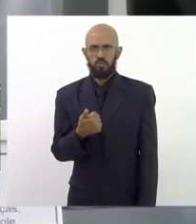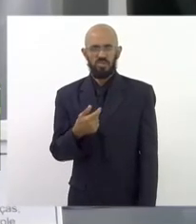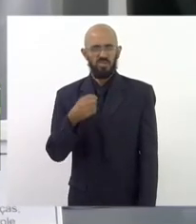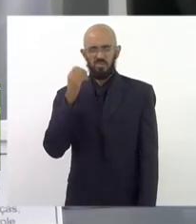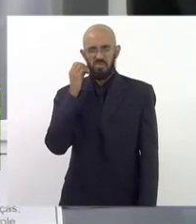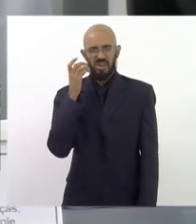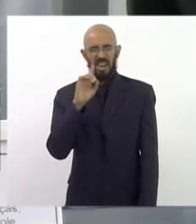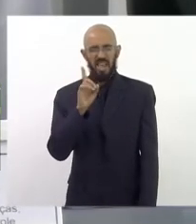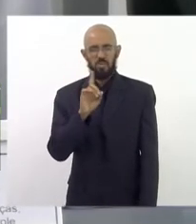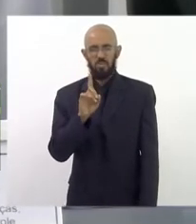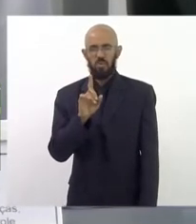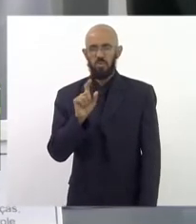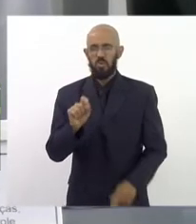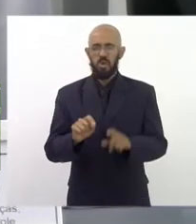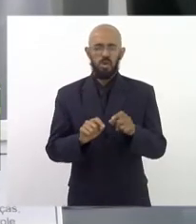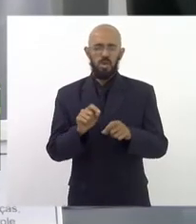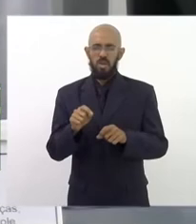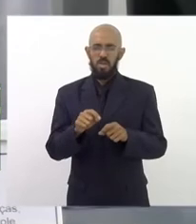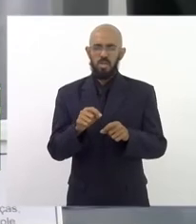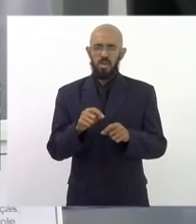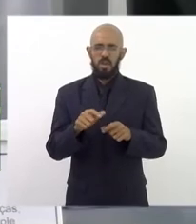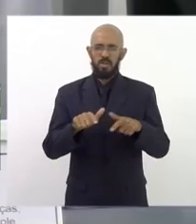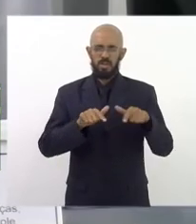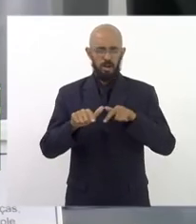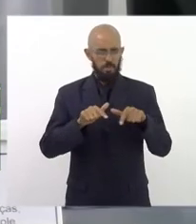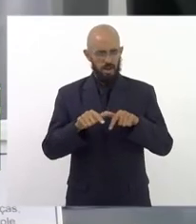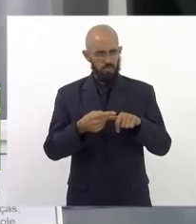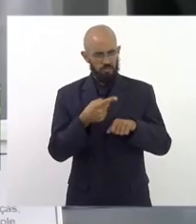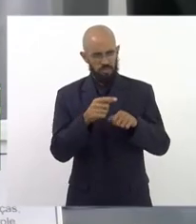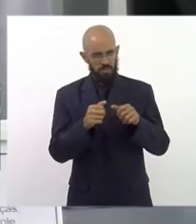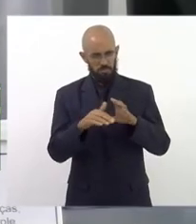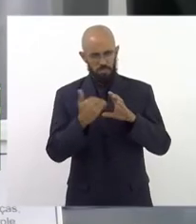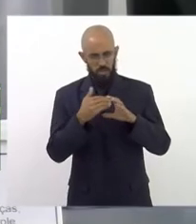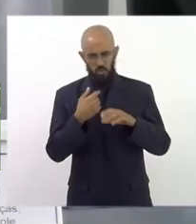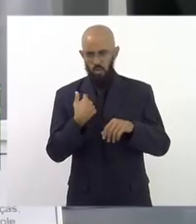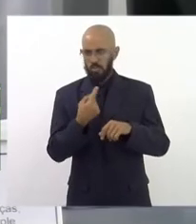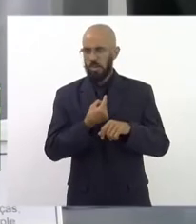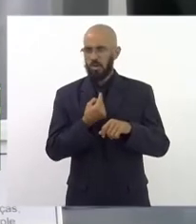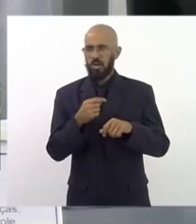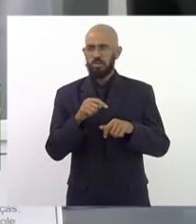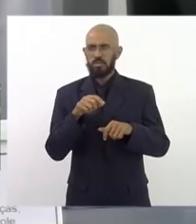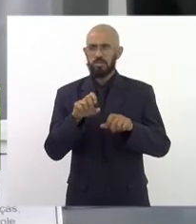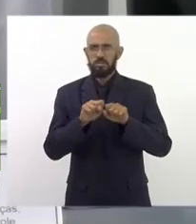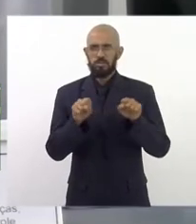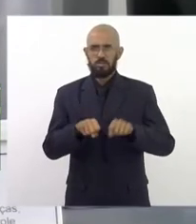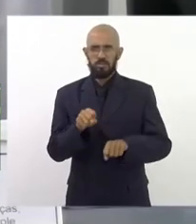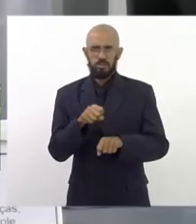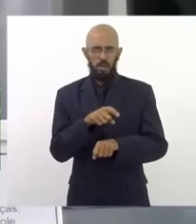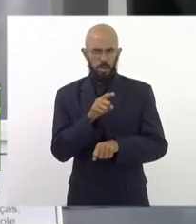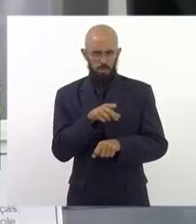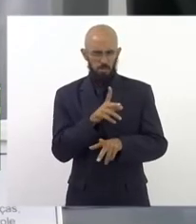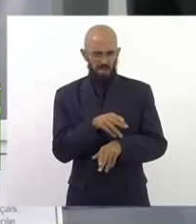memória, naquele trabalho que você produziu do regime, era essa a previsão mesmo?